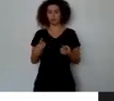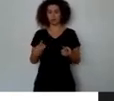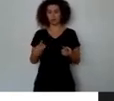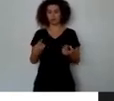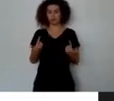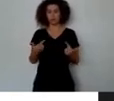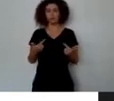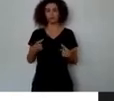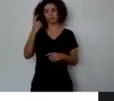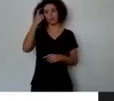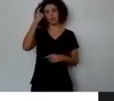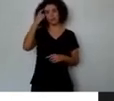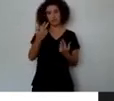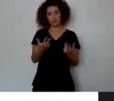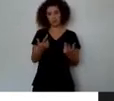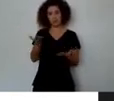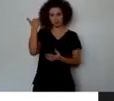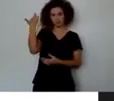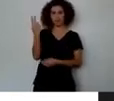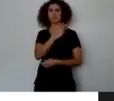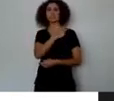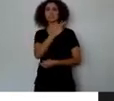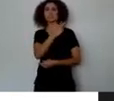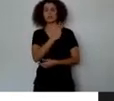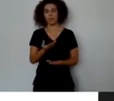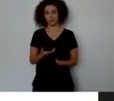aquela mente do ensino médio.